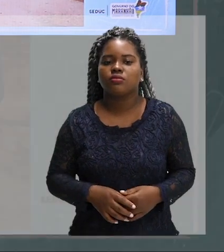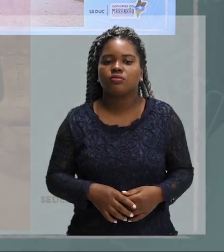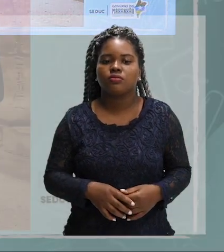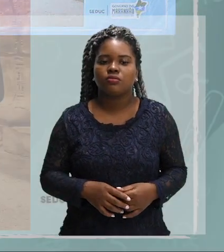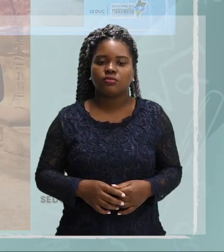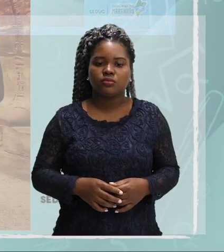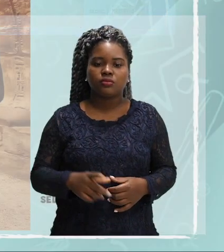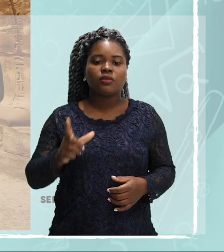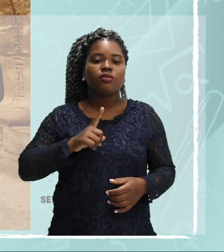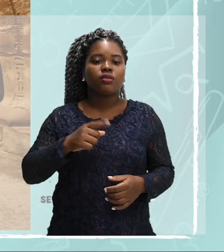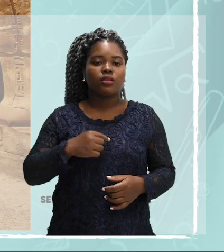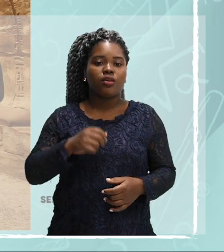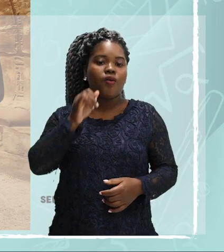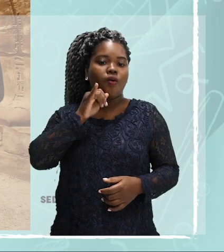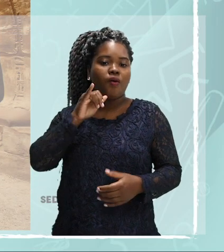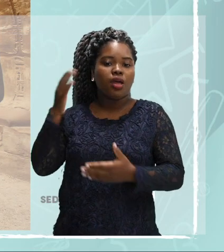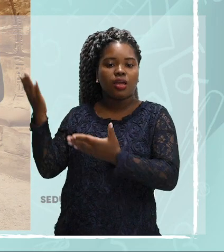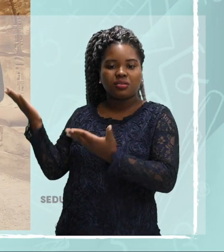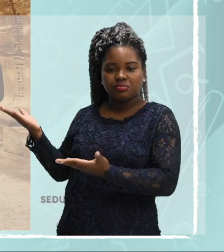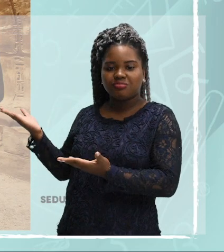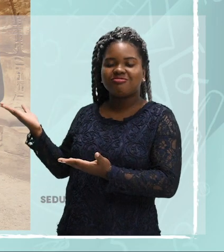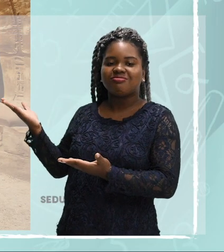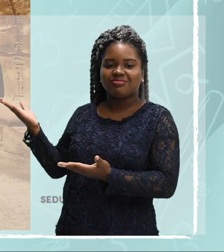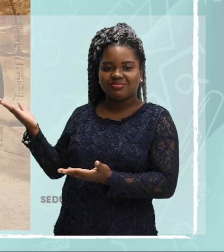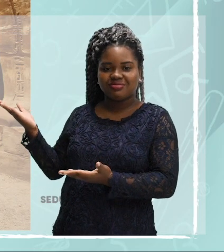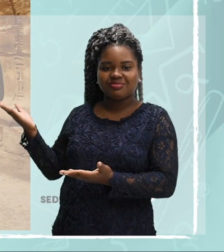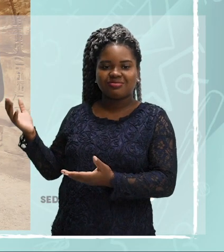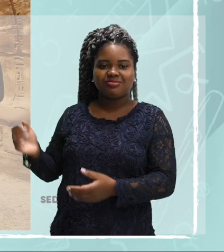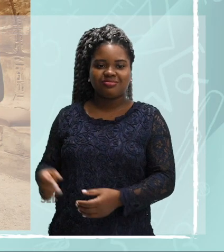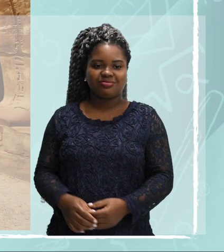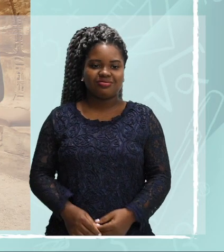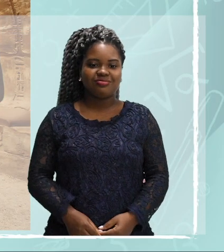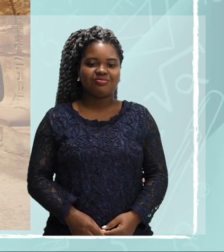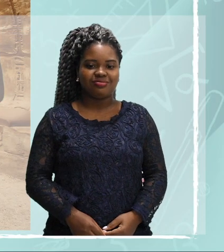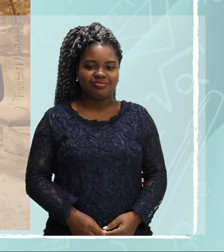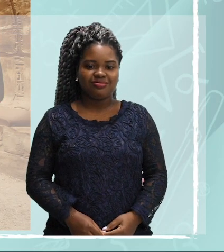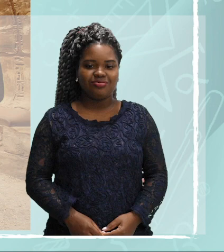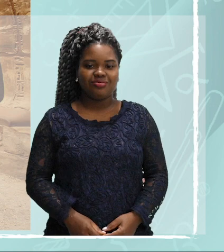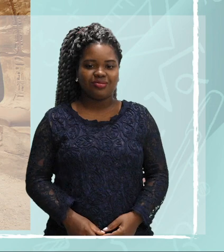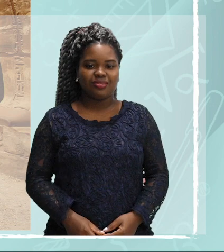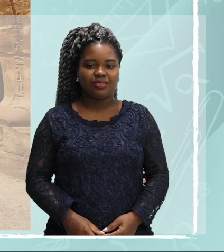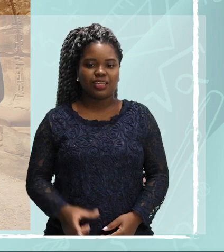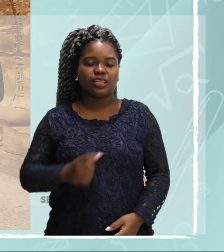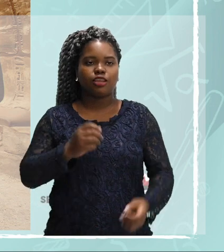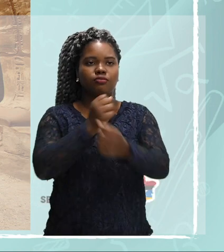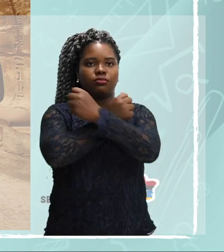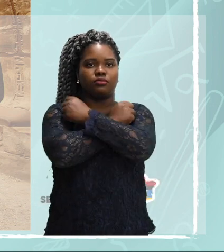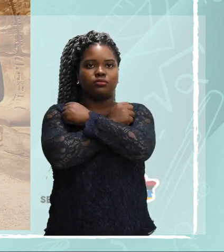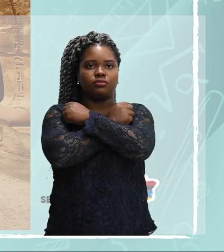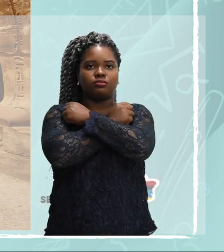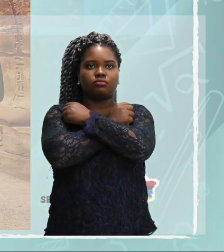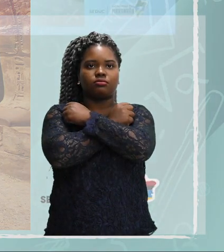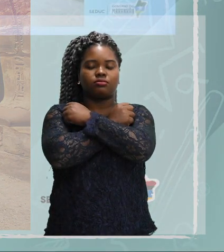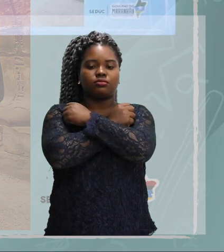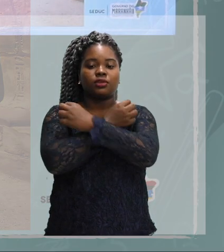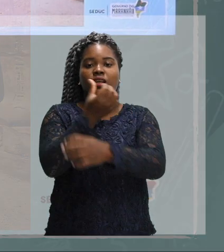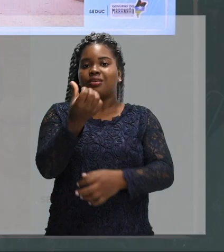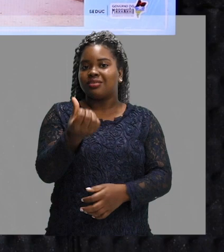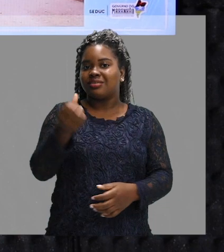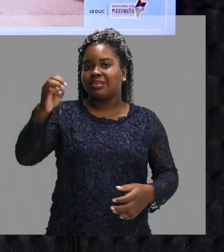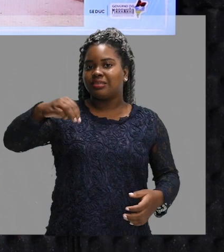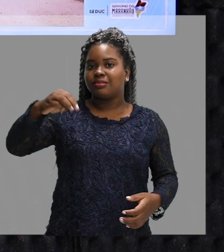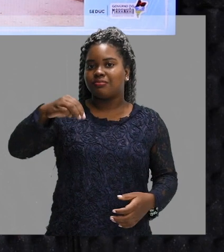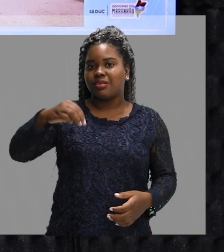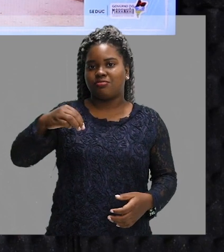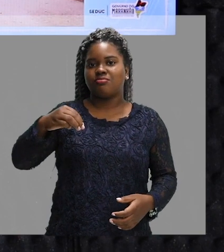Miquerino. Esse aqui é o templo de Karnak e Luxor, no Egito. As estátuas, elas têm mais ou menos uns 6 metros de altura, mas tem